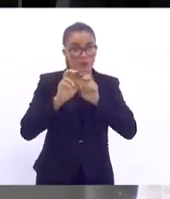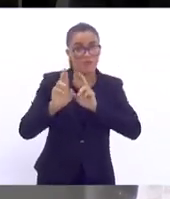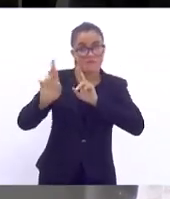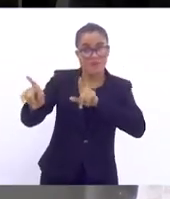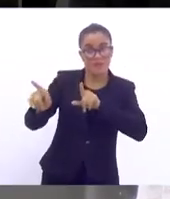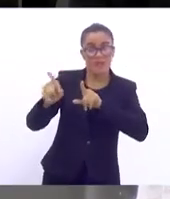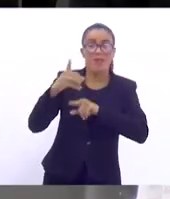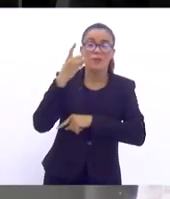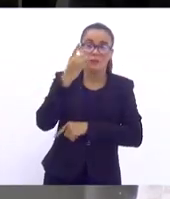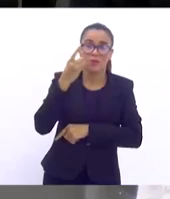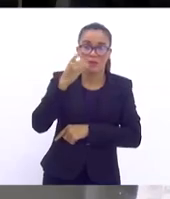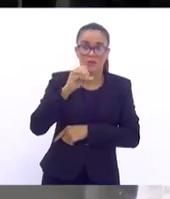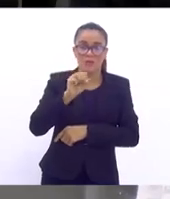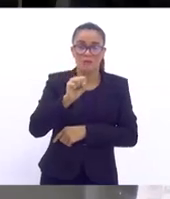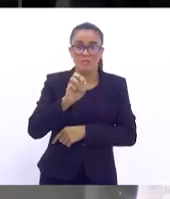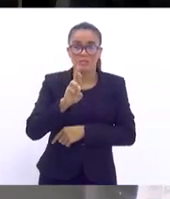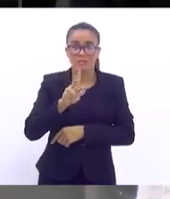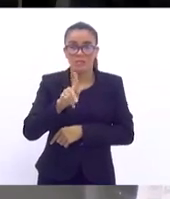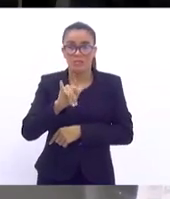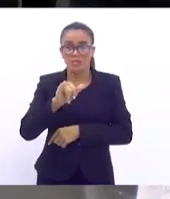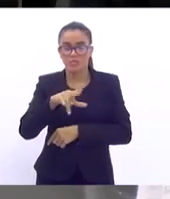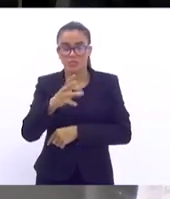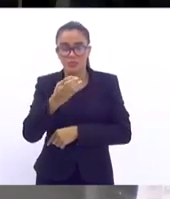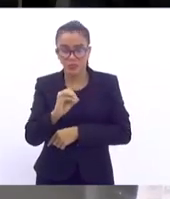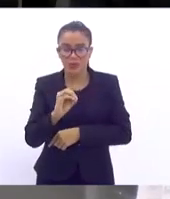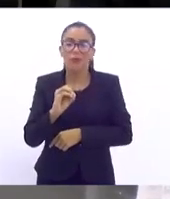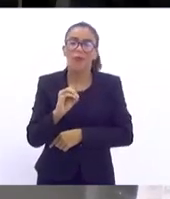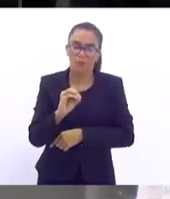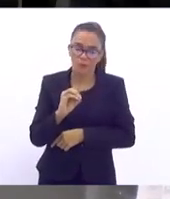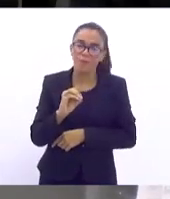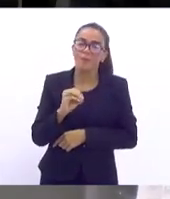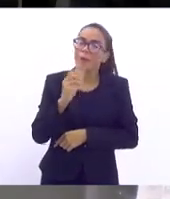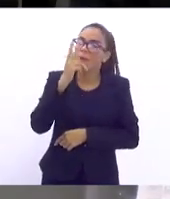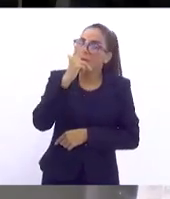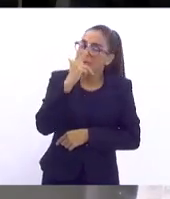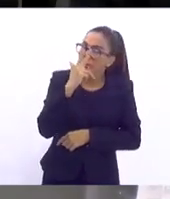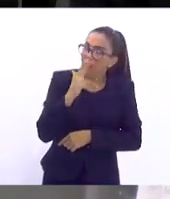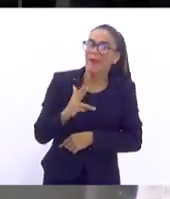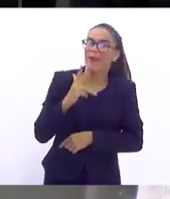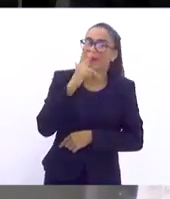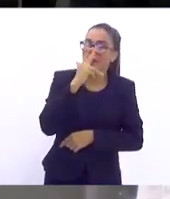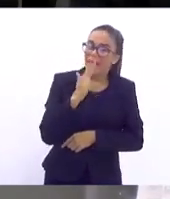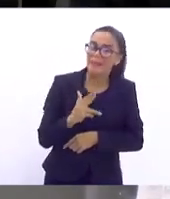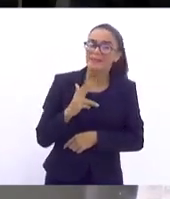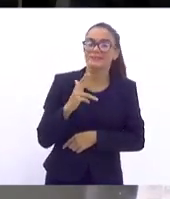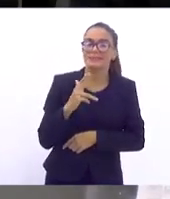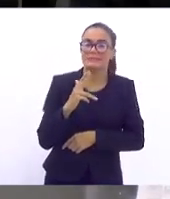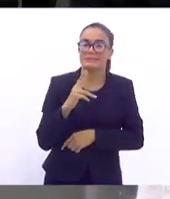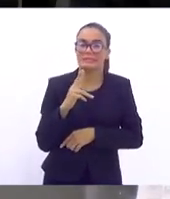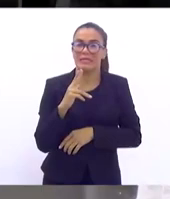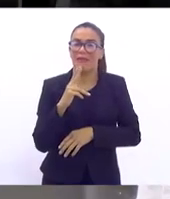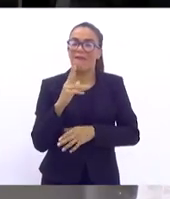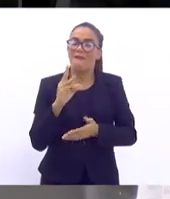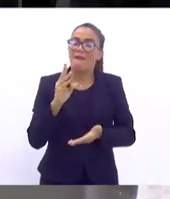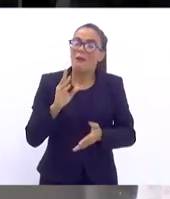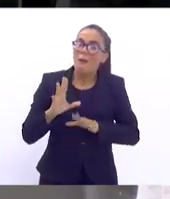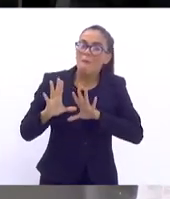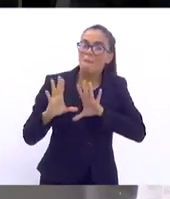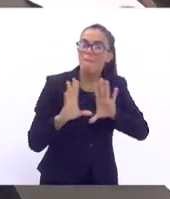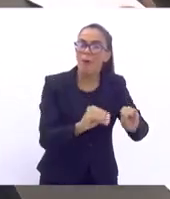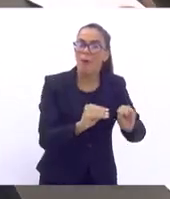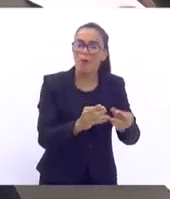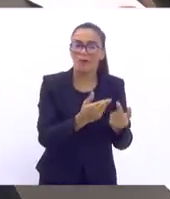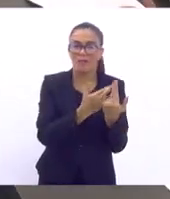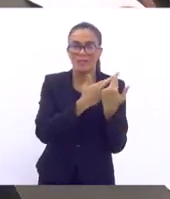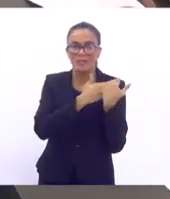Serginho é é que fica um pouco parecendo uma coisa de invasão de competência porque na